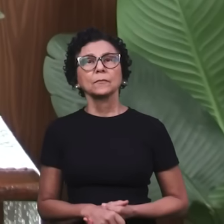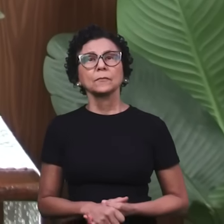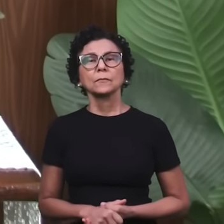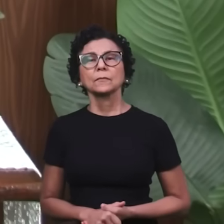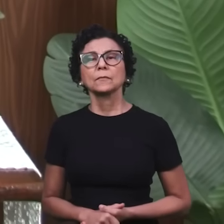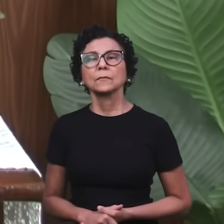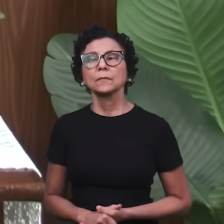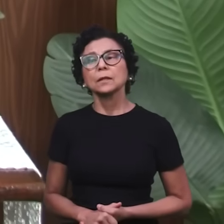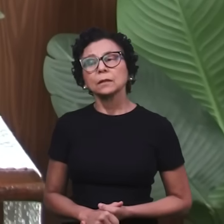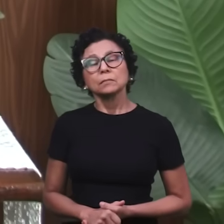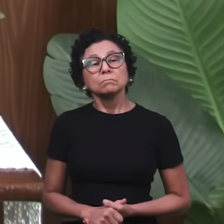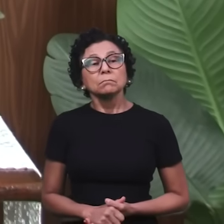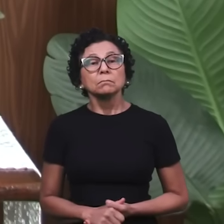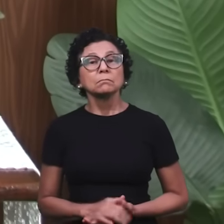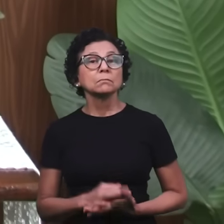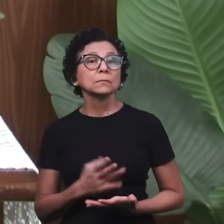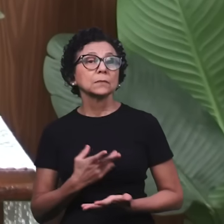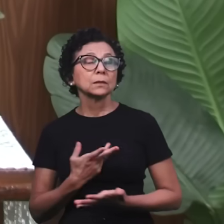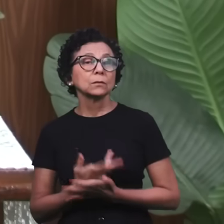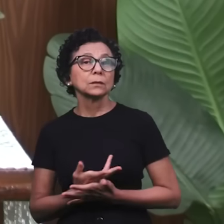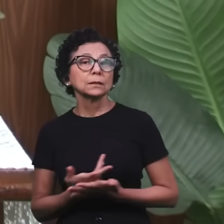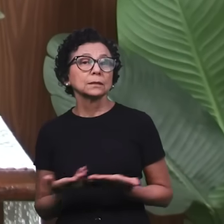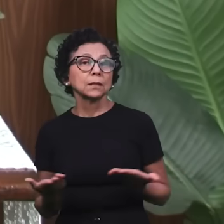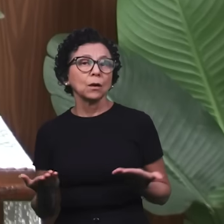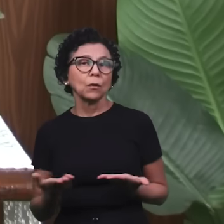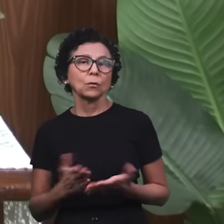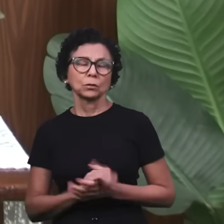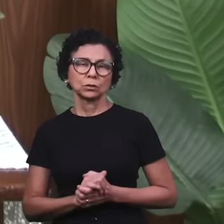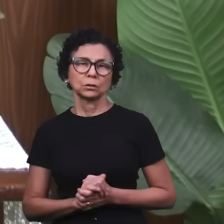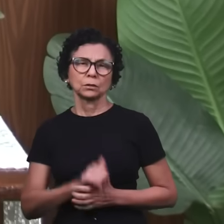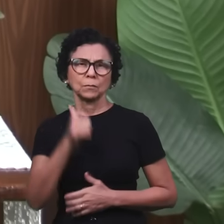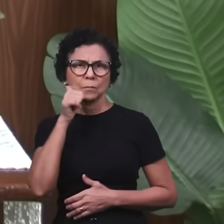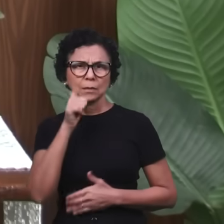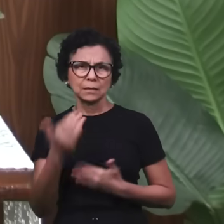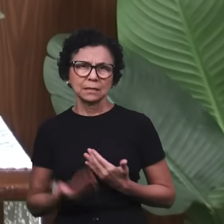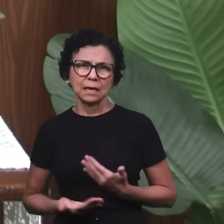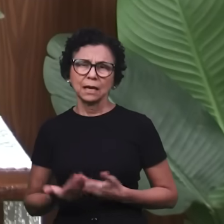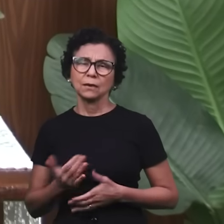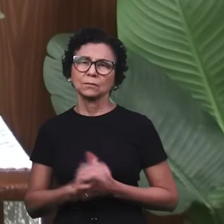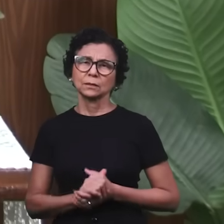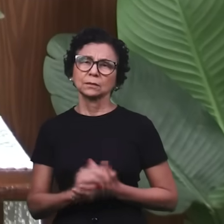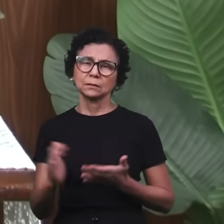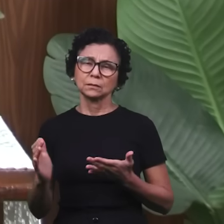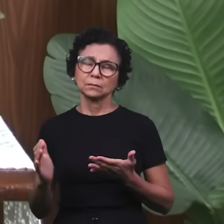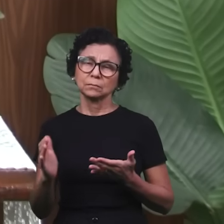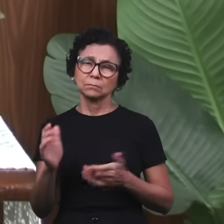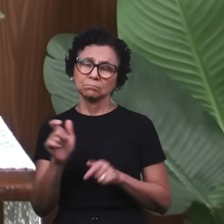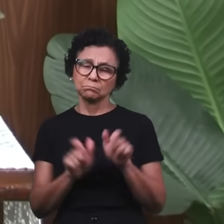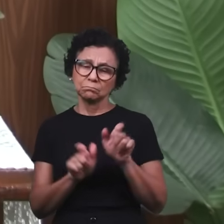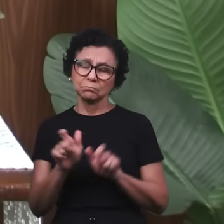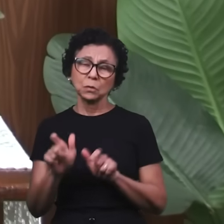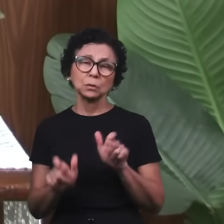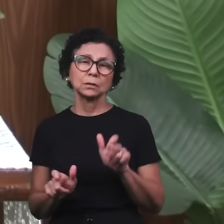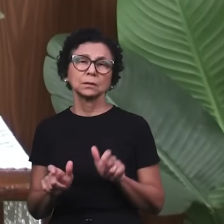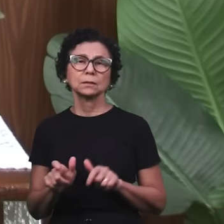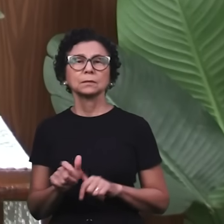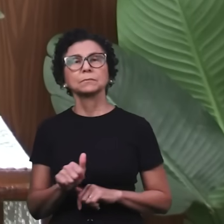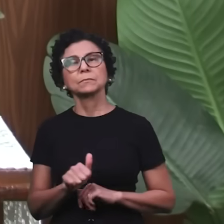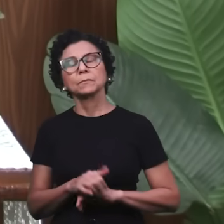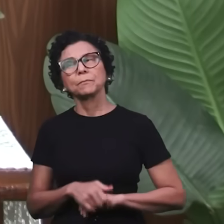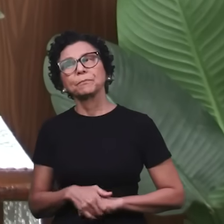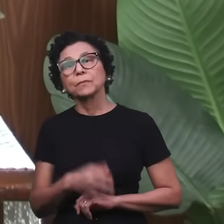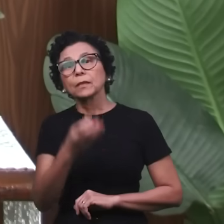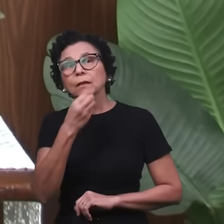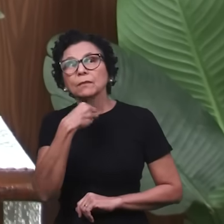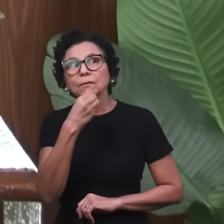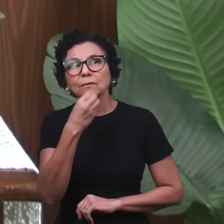levado muitas irmãs hoje a enfraquecerem? Eu fiz até aqui algumas anotações. Como nós